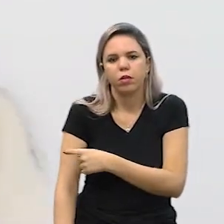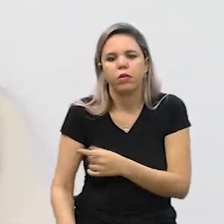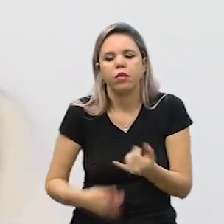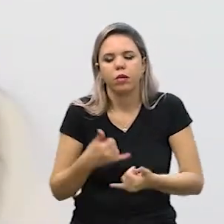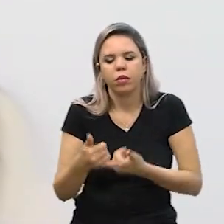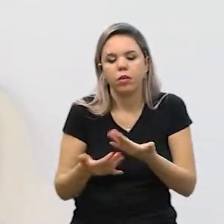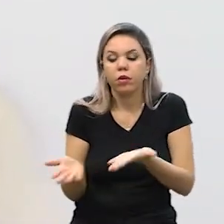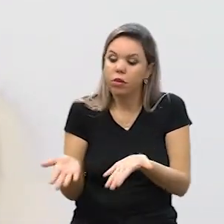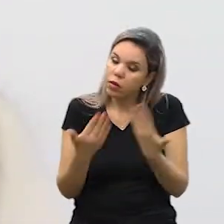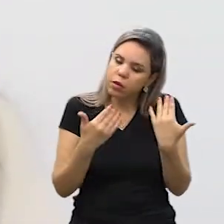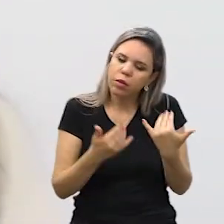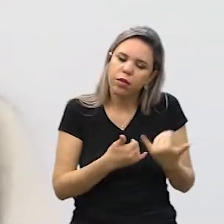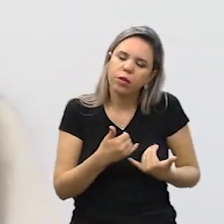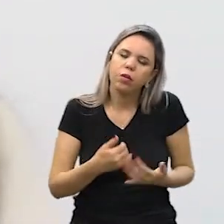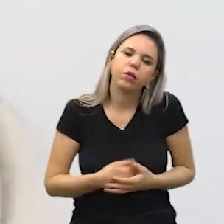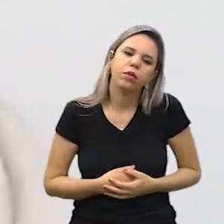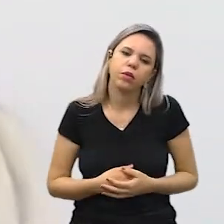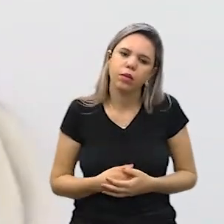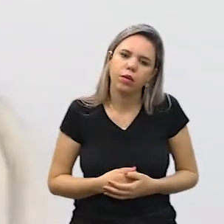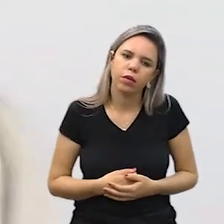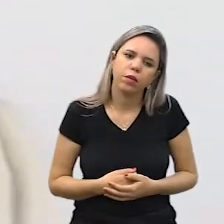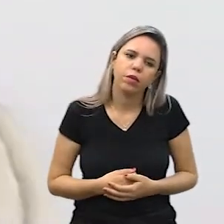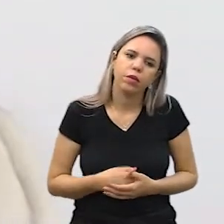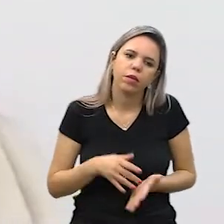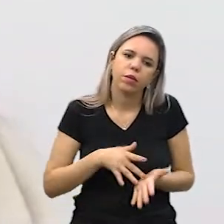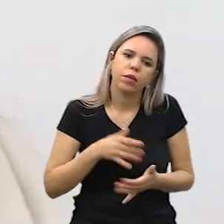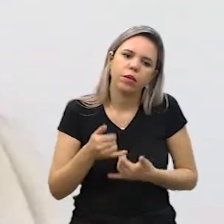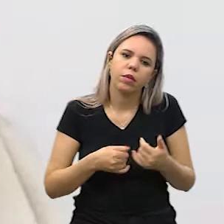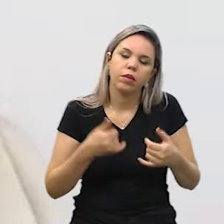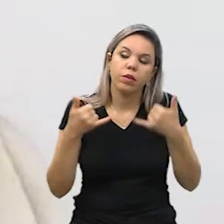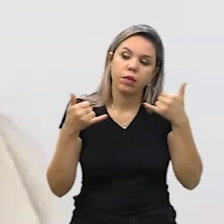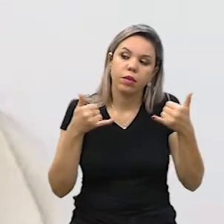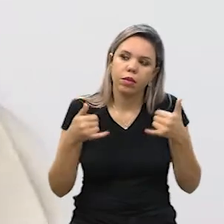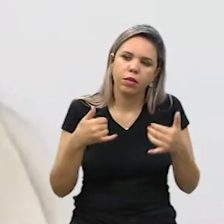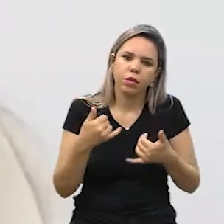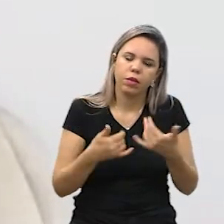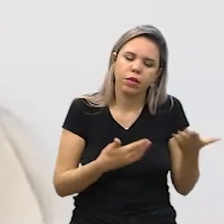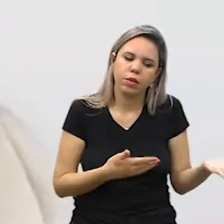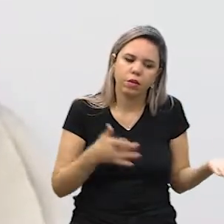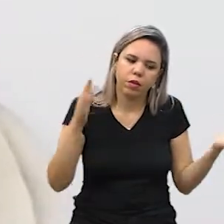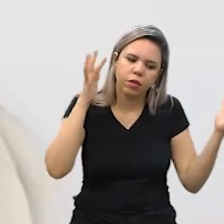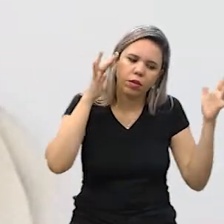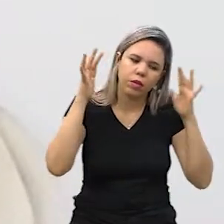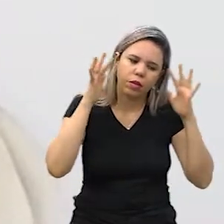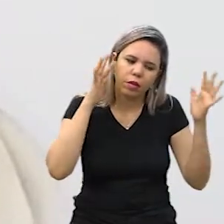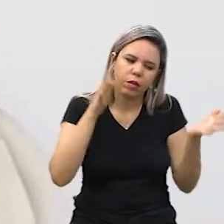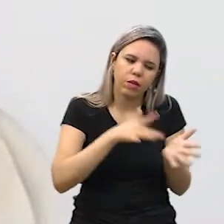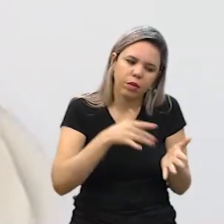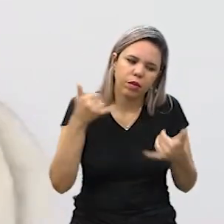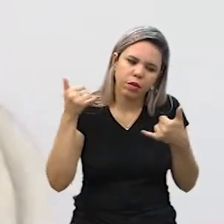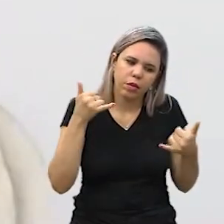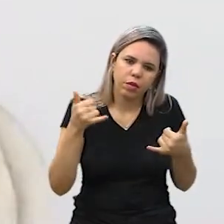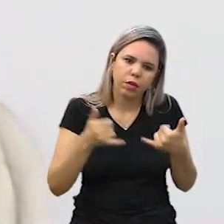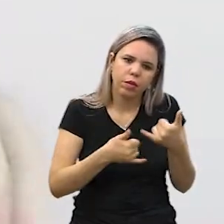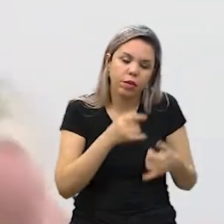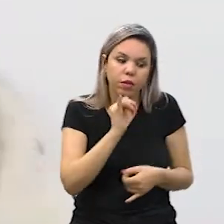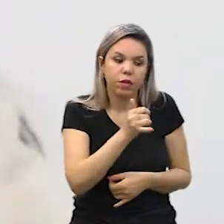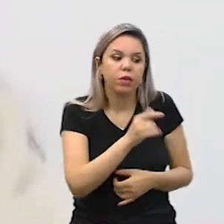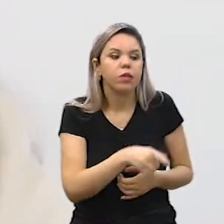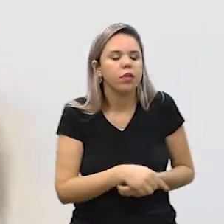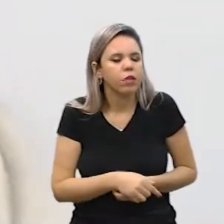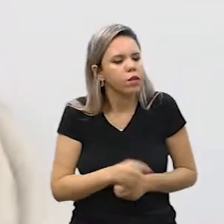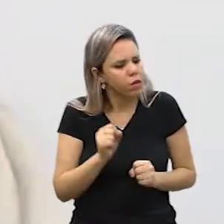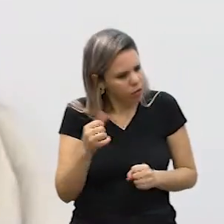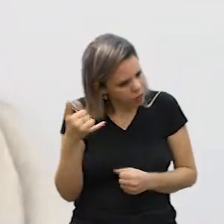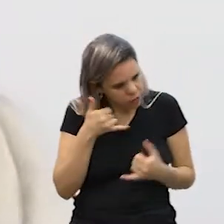brincar com ele, vamos fazer uma brincadeira? Vamos fazer de conta que vai tocar um telefone. Fingimos que toca o telefone, e aí eu falo,